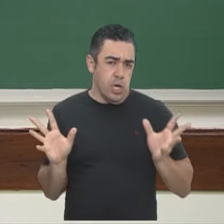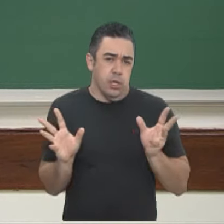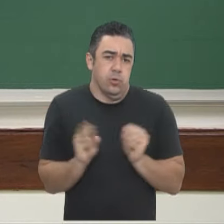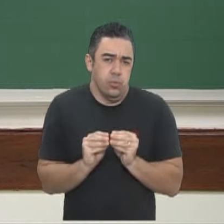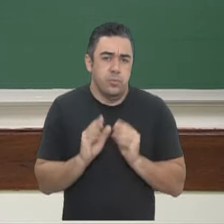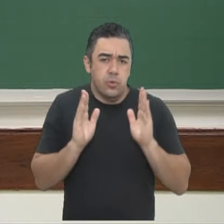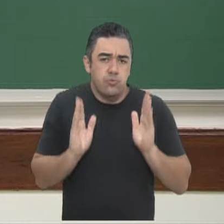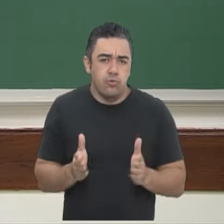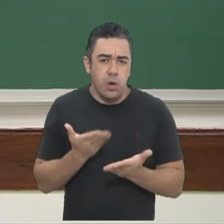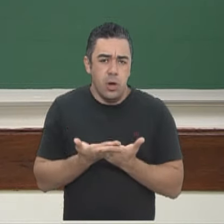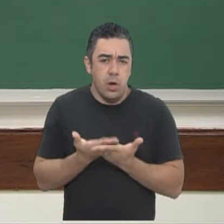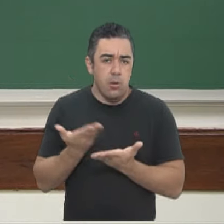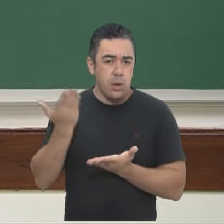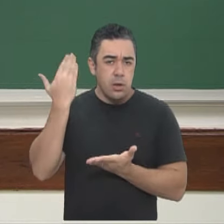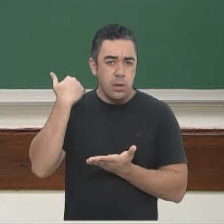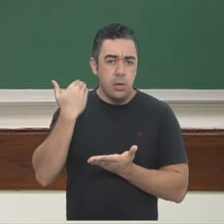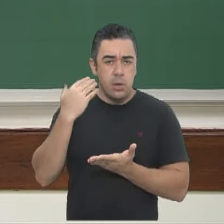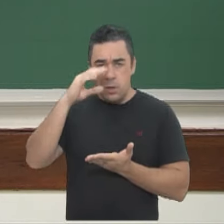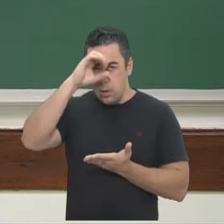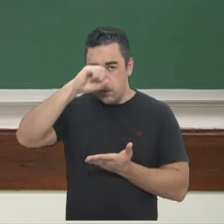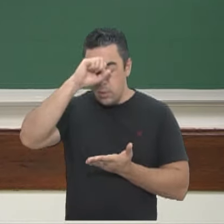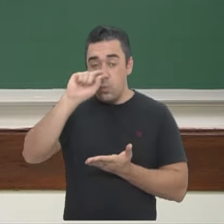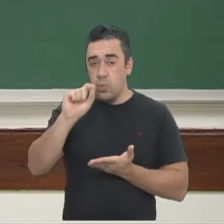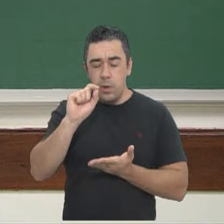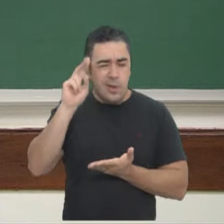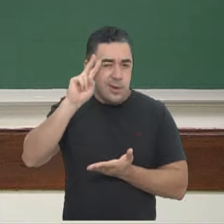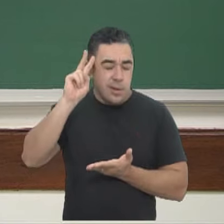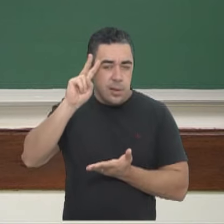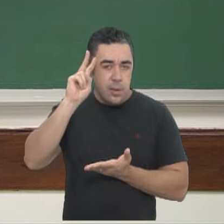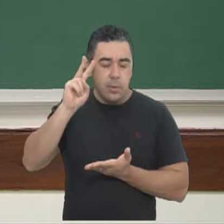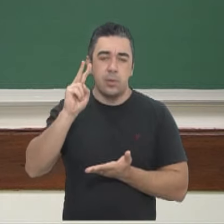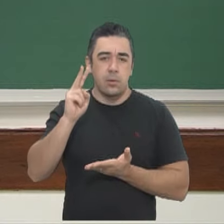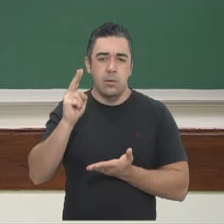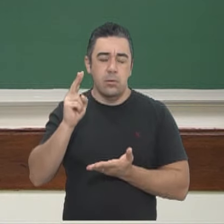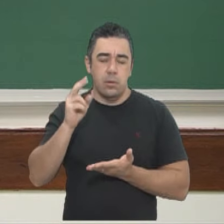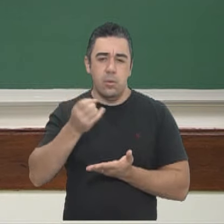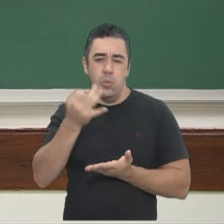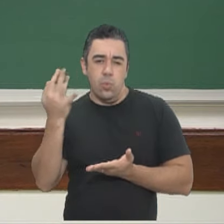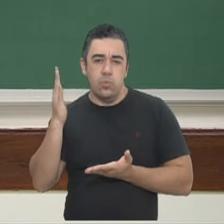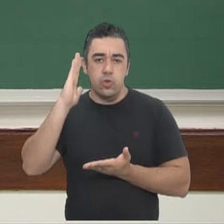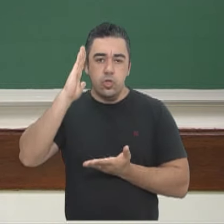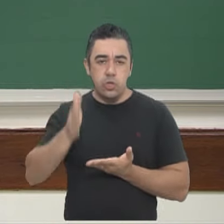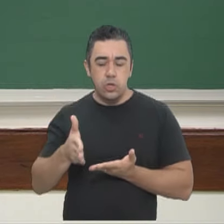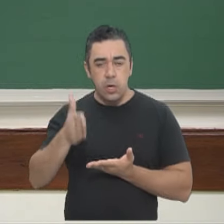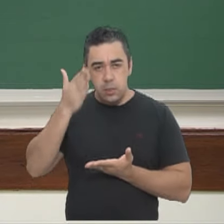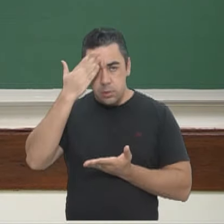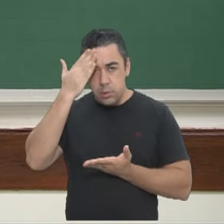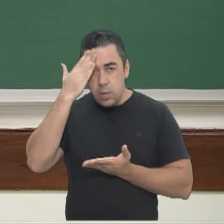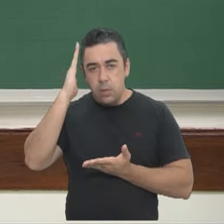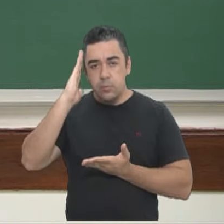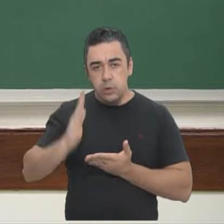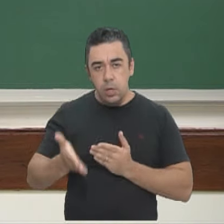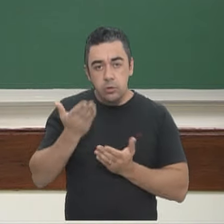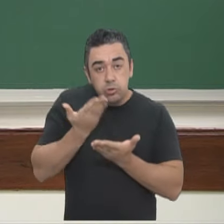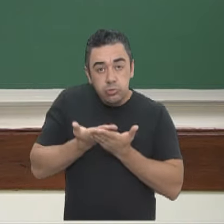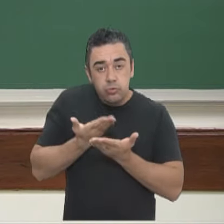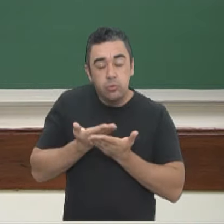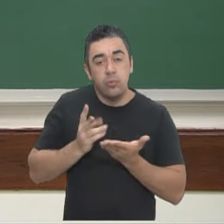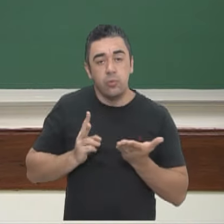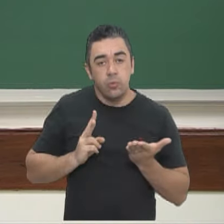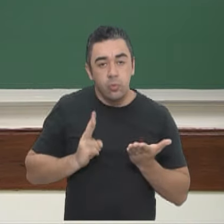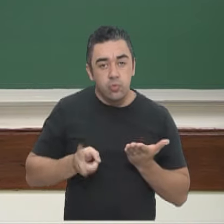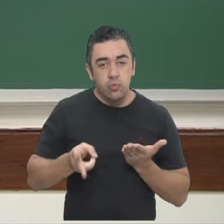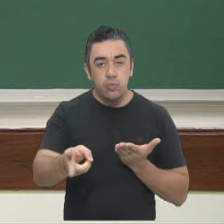que a gente aprendeu na aula anterior, relembrando algumas coisas que a gente já estudou, e aí a gente dá